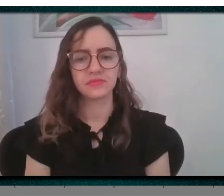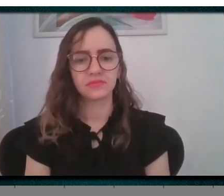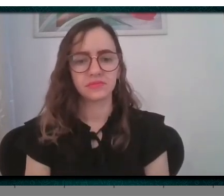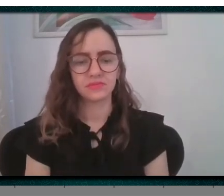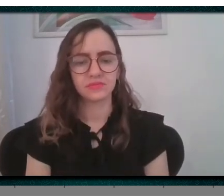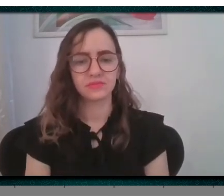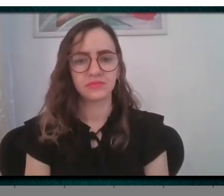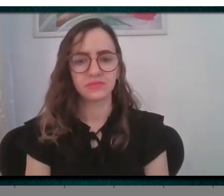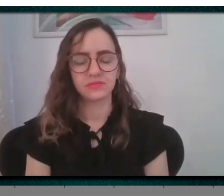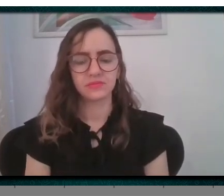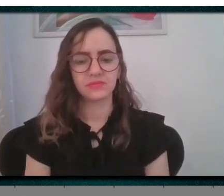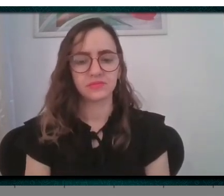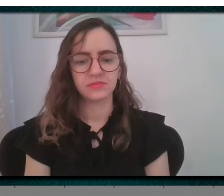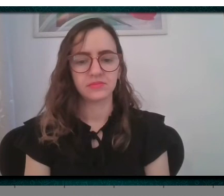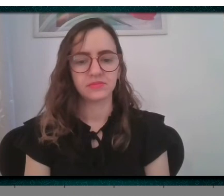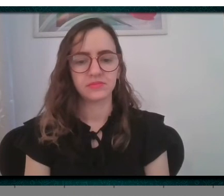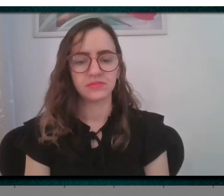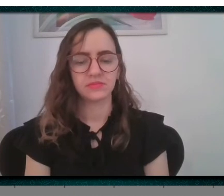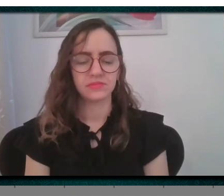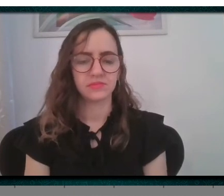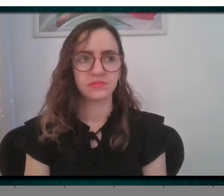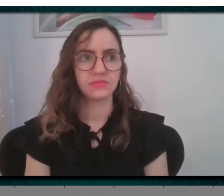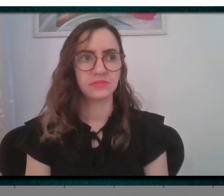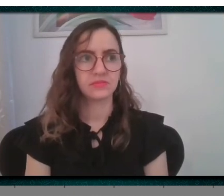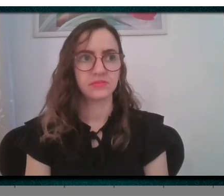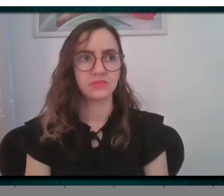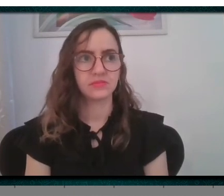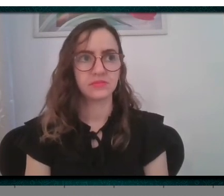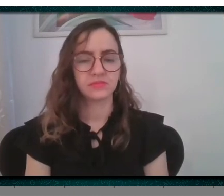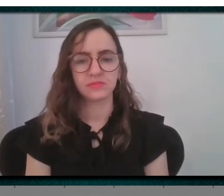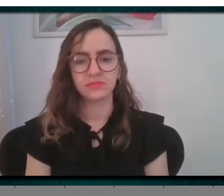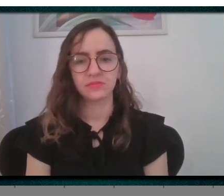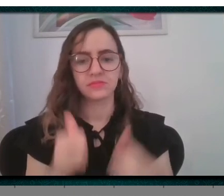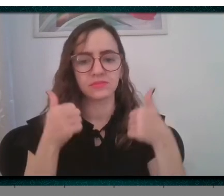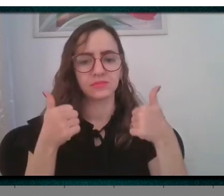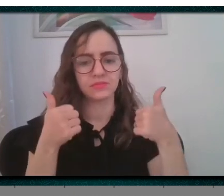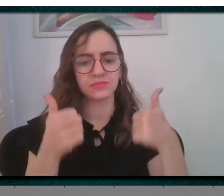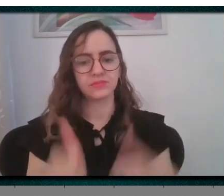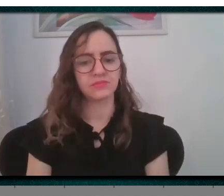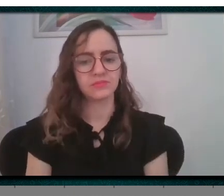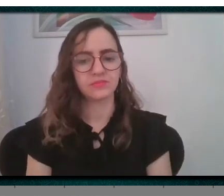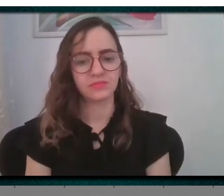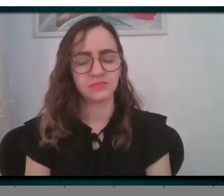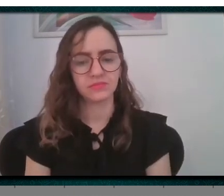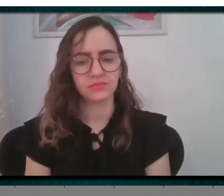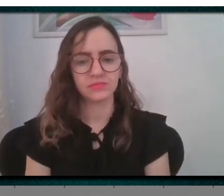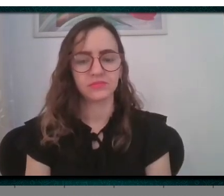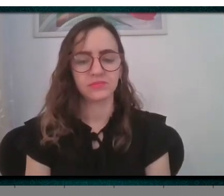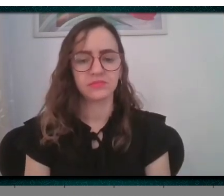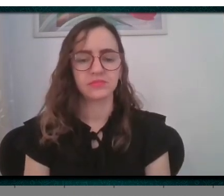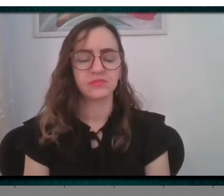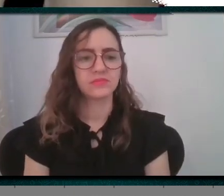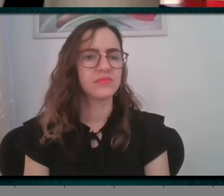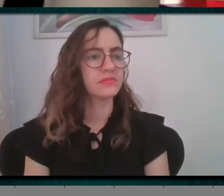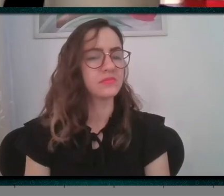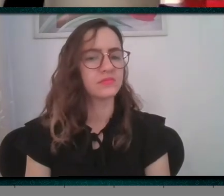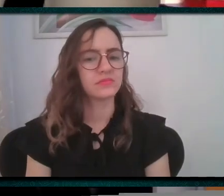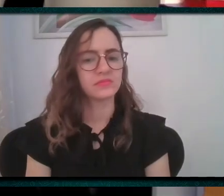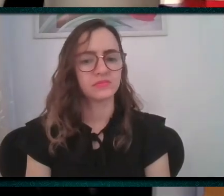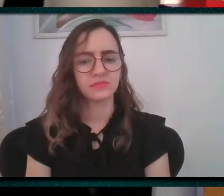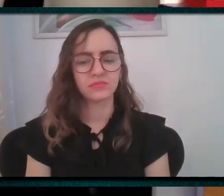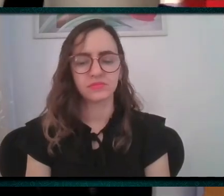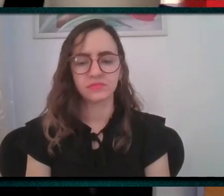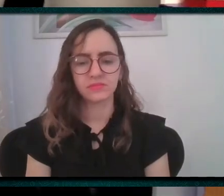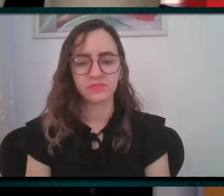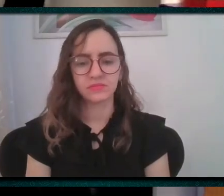nick lá da turma de vocês. Tá bom, pessoal? Então é o seguinte, agora sim a